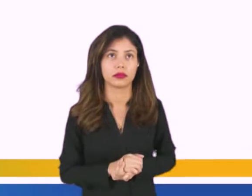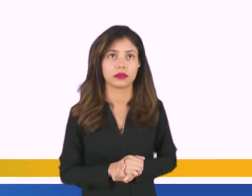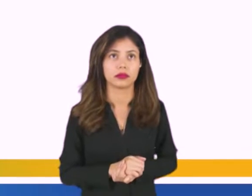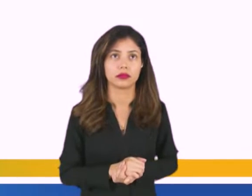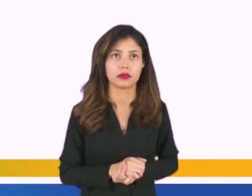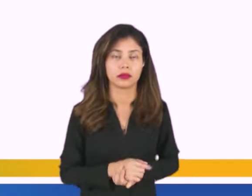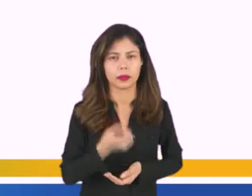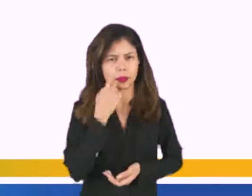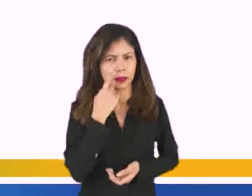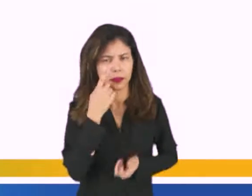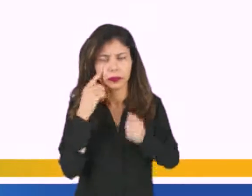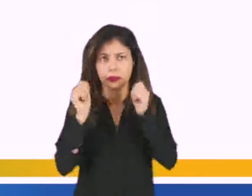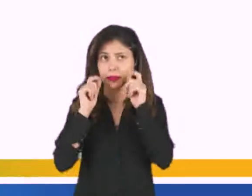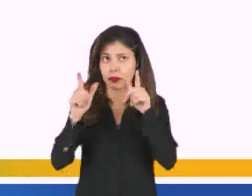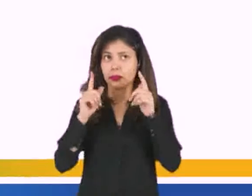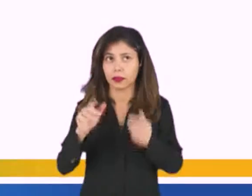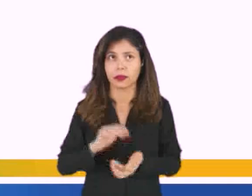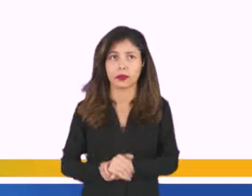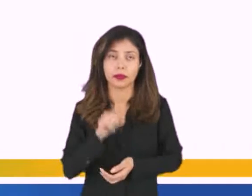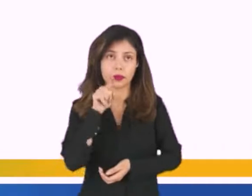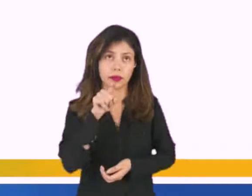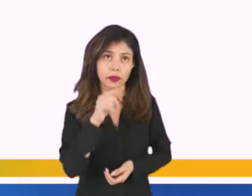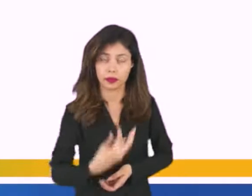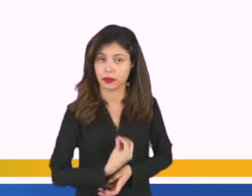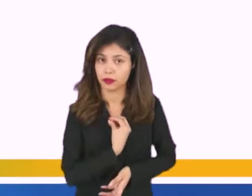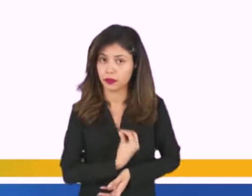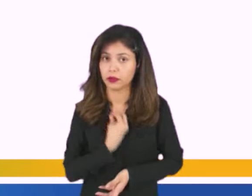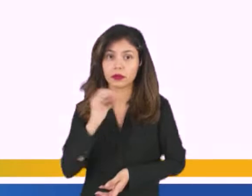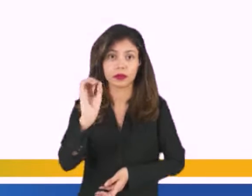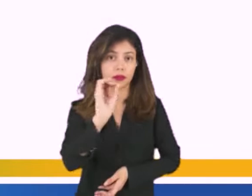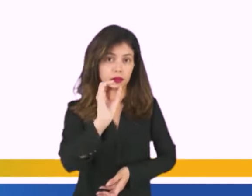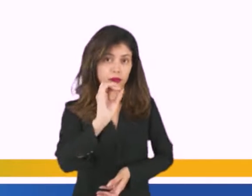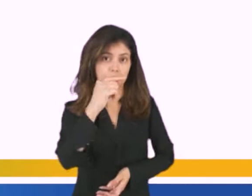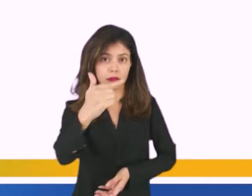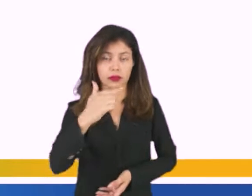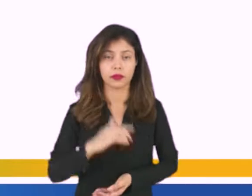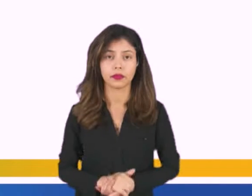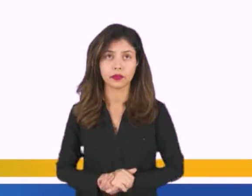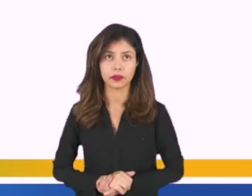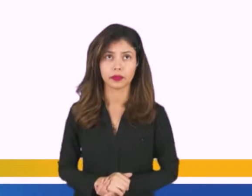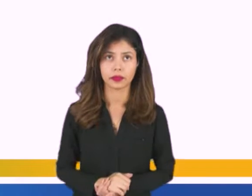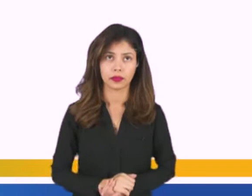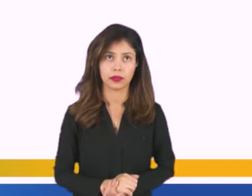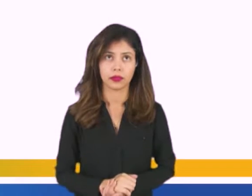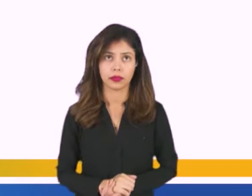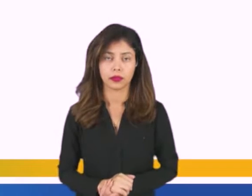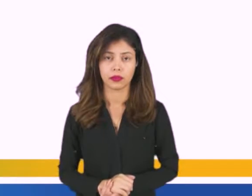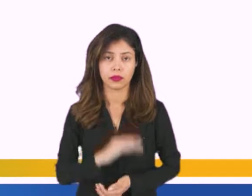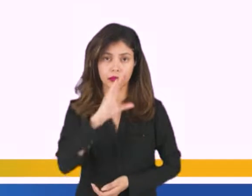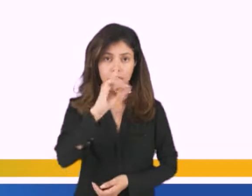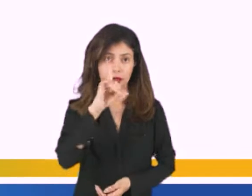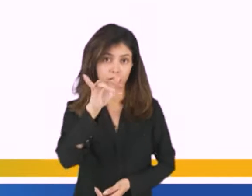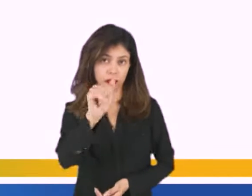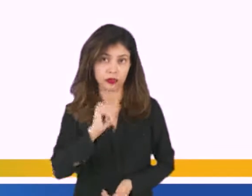né? Você pode observar que essa molécula, pela presença do oxigênio aqui, ela é uma